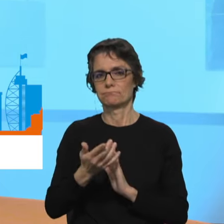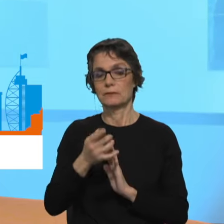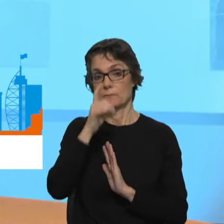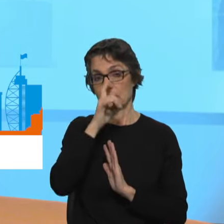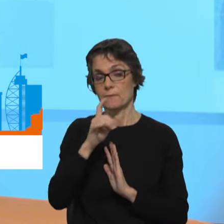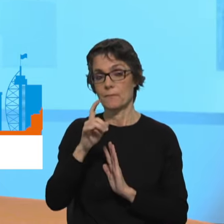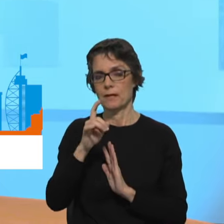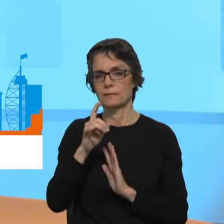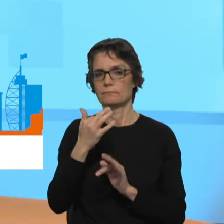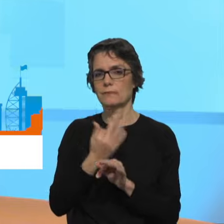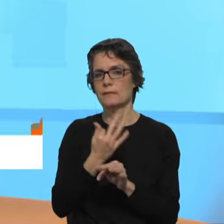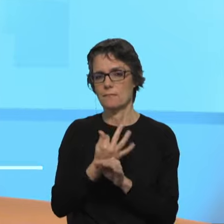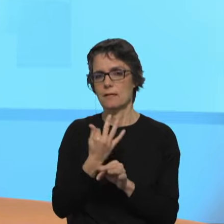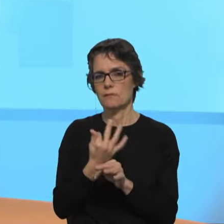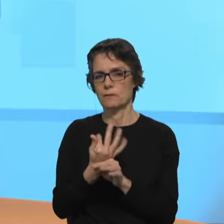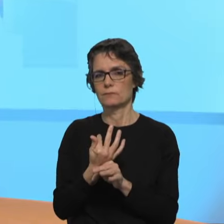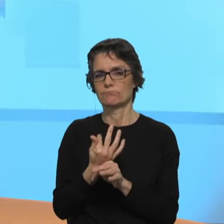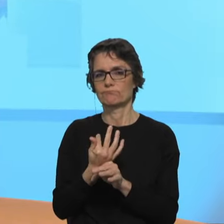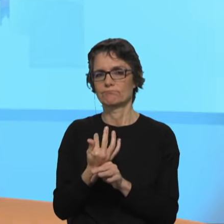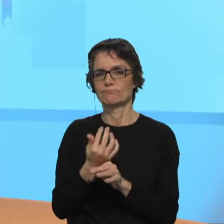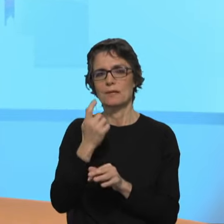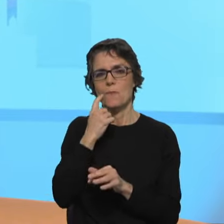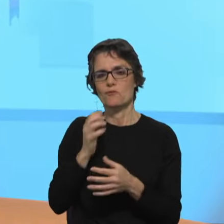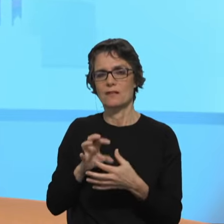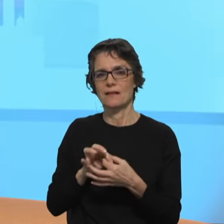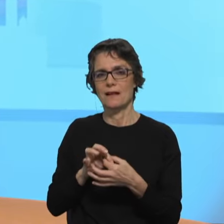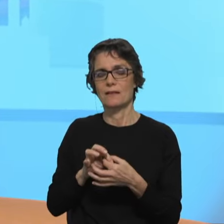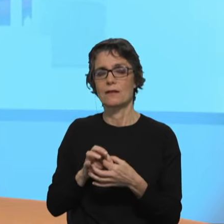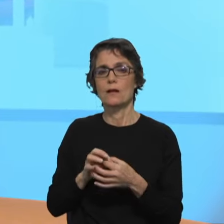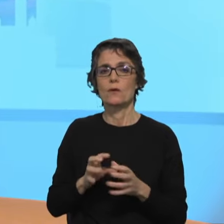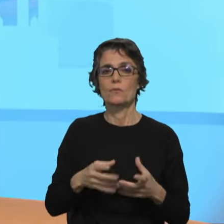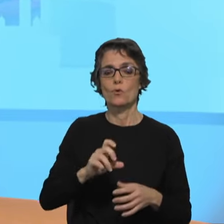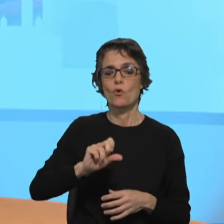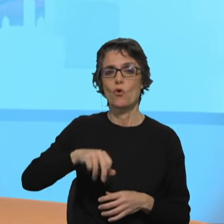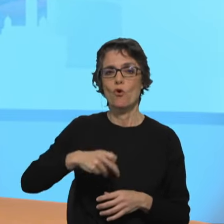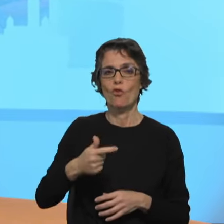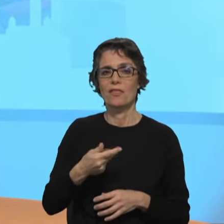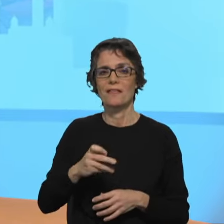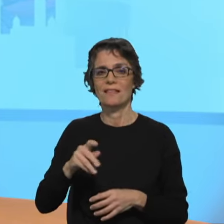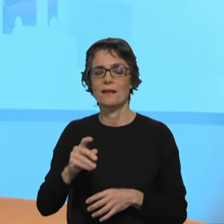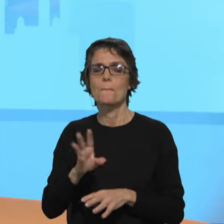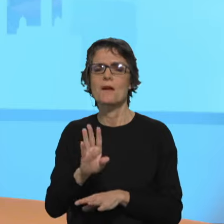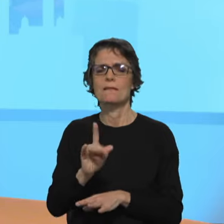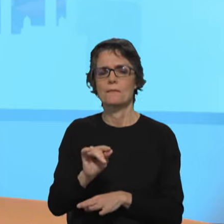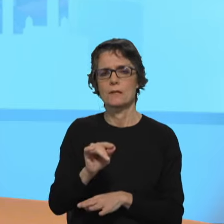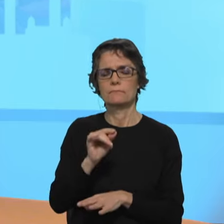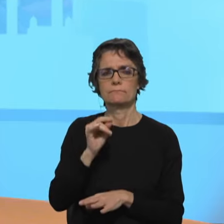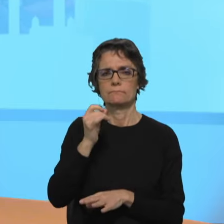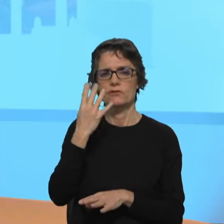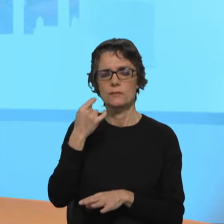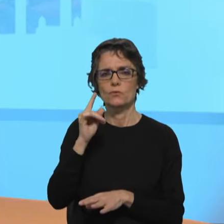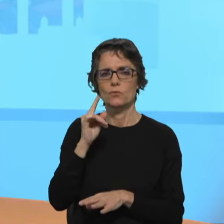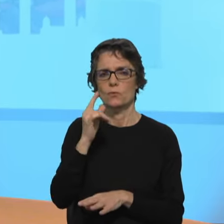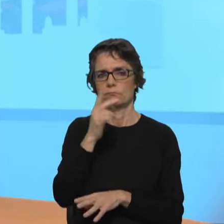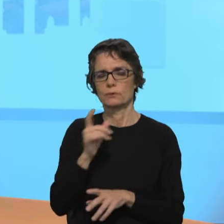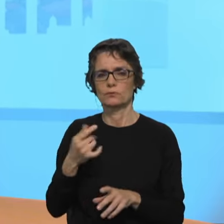celebrativa dos acontecimentos pascais com o Grupo Gólgota, mas também não esquecemos os cristãos perseguidos. Hoje é